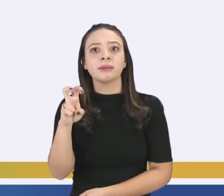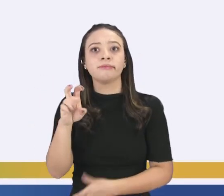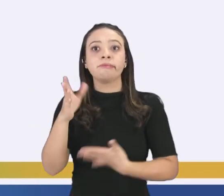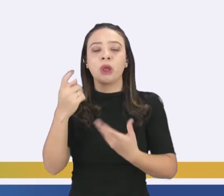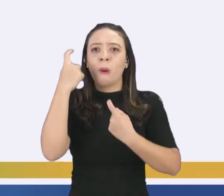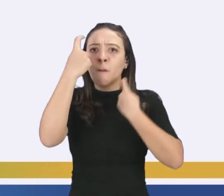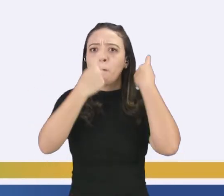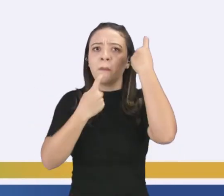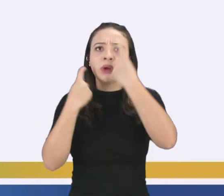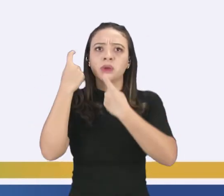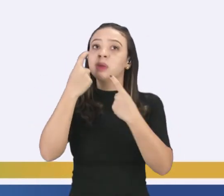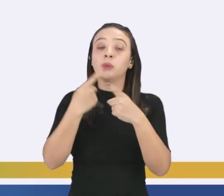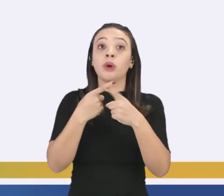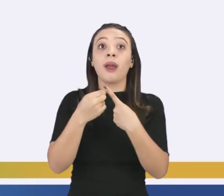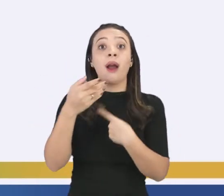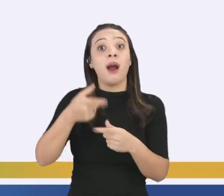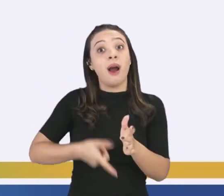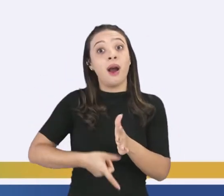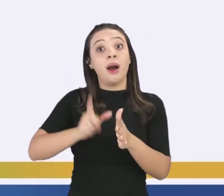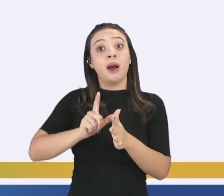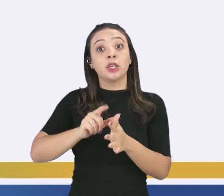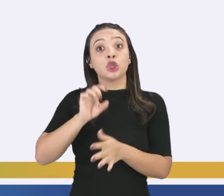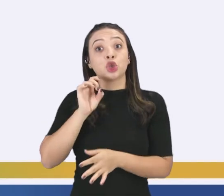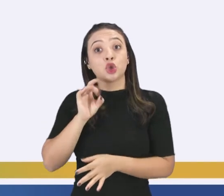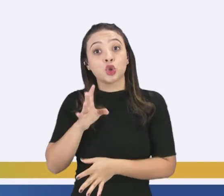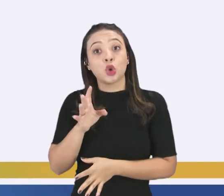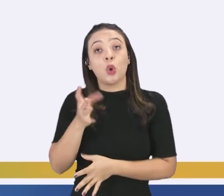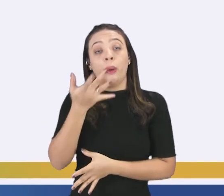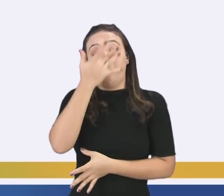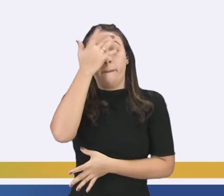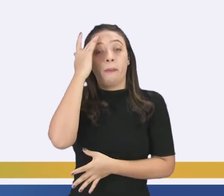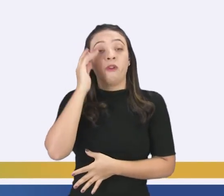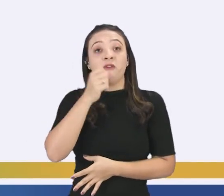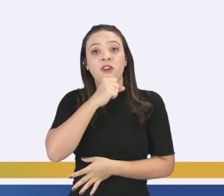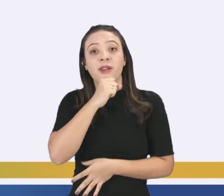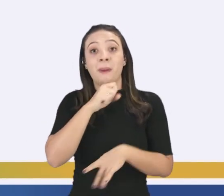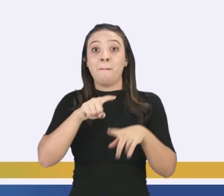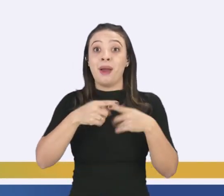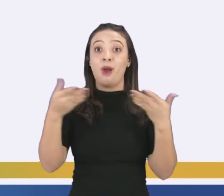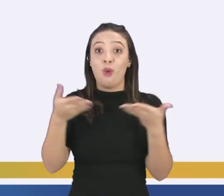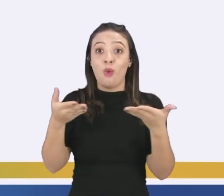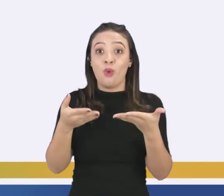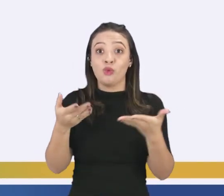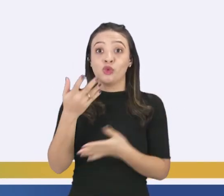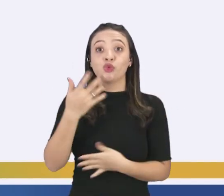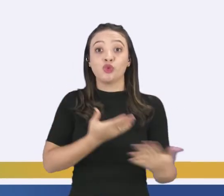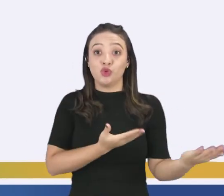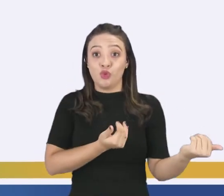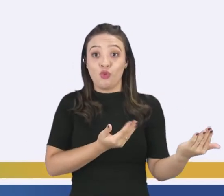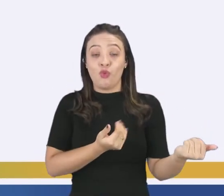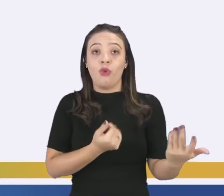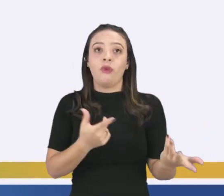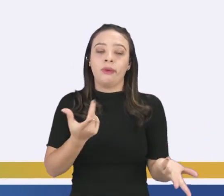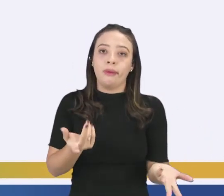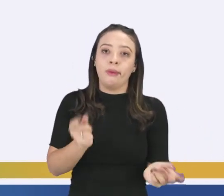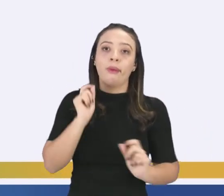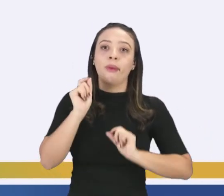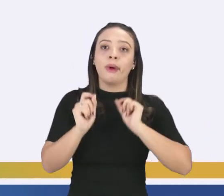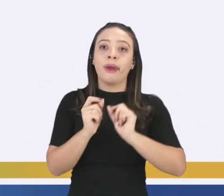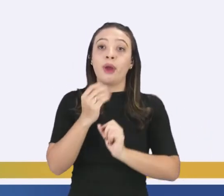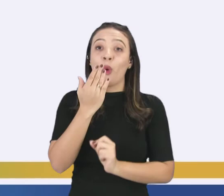isso acontecia mais velho. E como os hábitos alimentares dos nossos filhos hoje estão um pouco comprometidos, dos nossos irmãos,